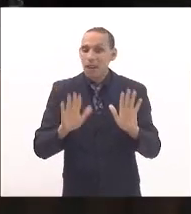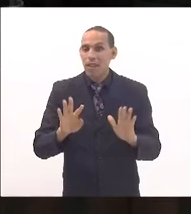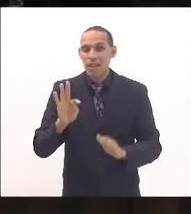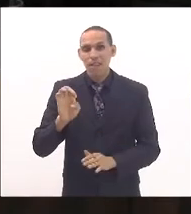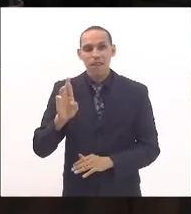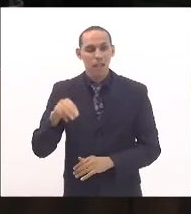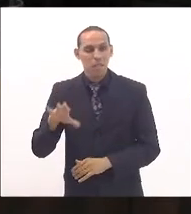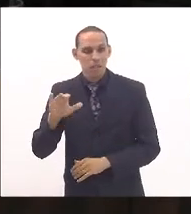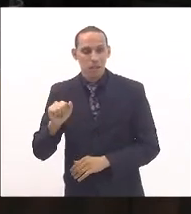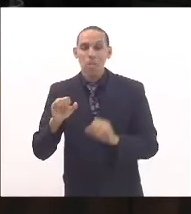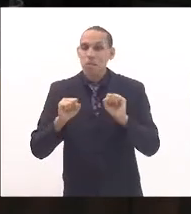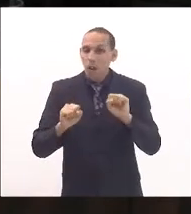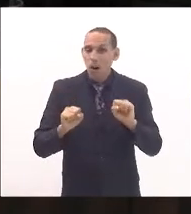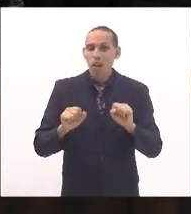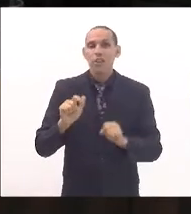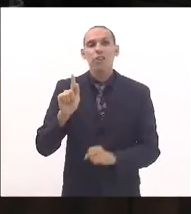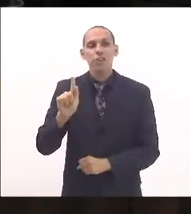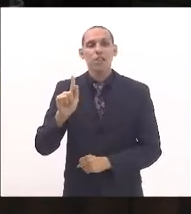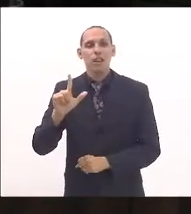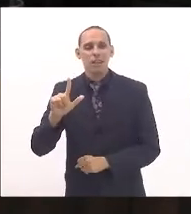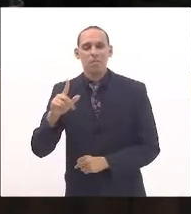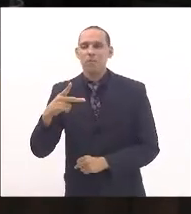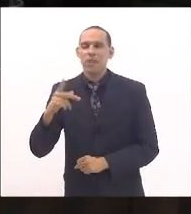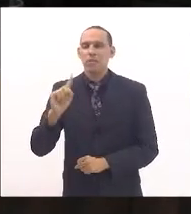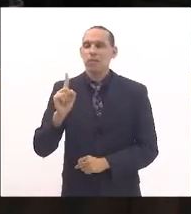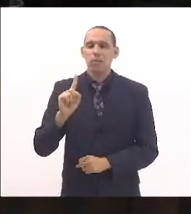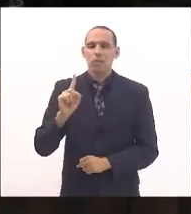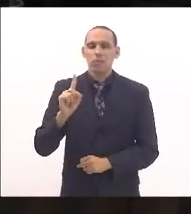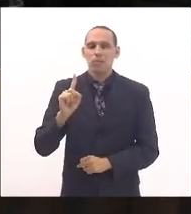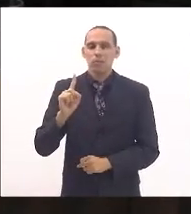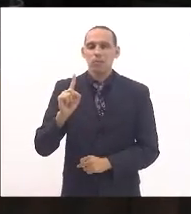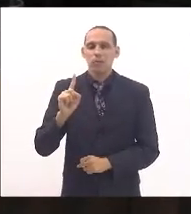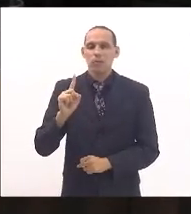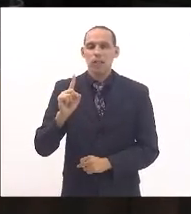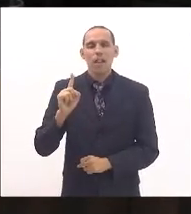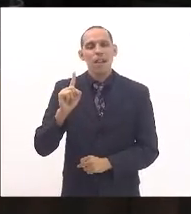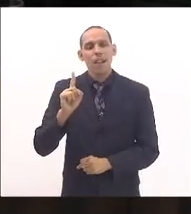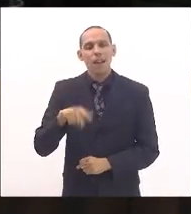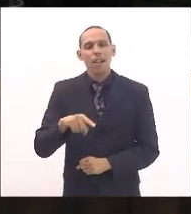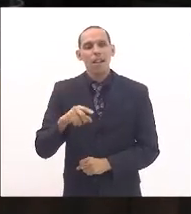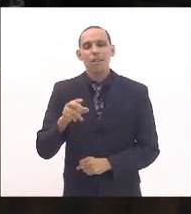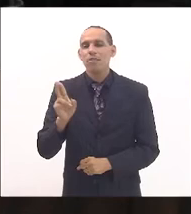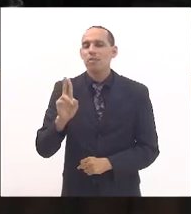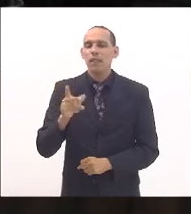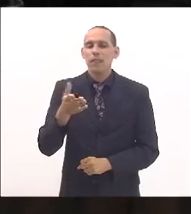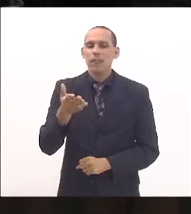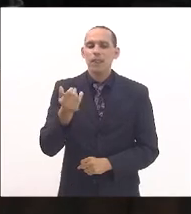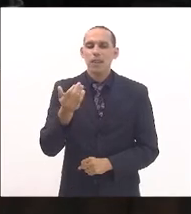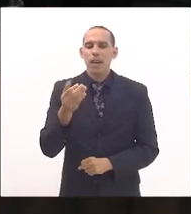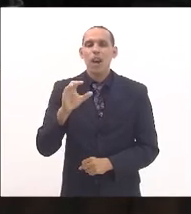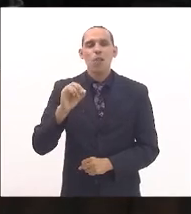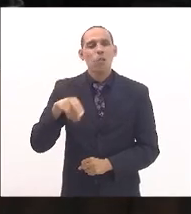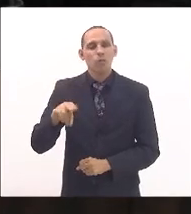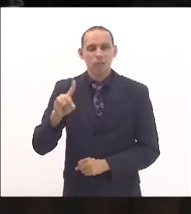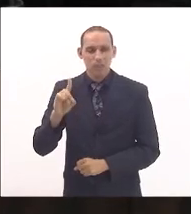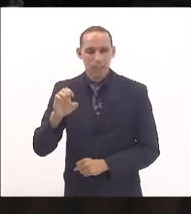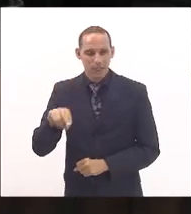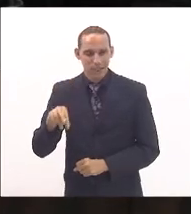vir o gás GLP, não é GLP. Ele vem, como é que é? Ele vem condensado, né, Mim? Que